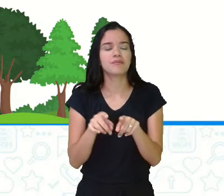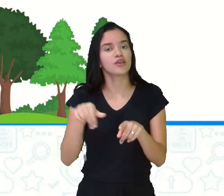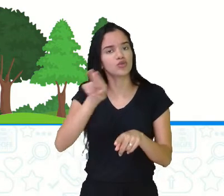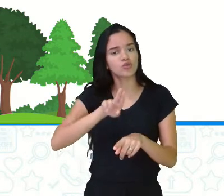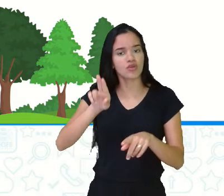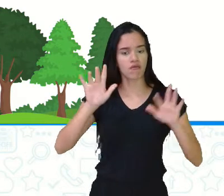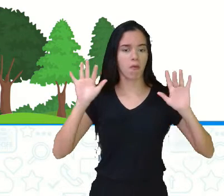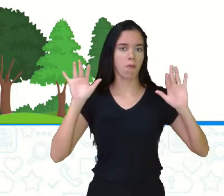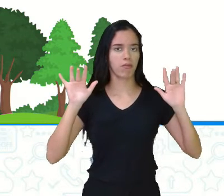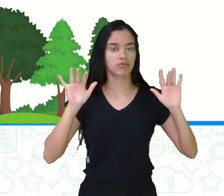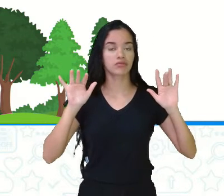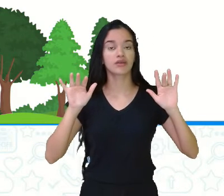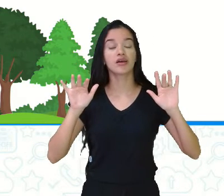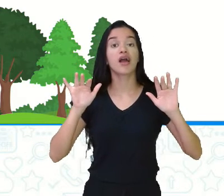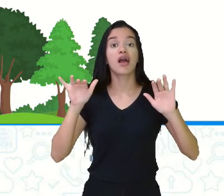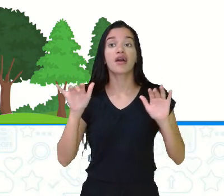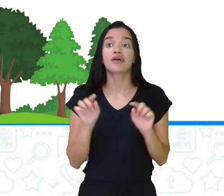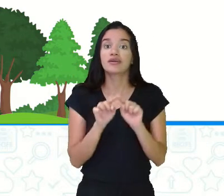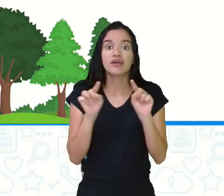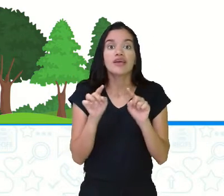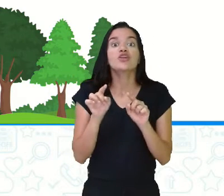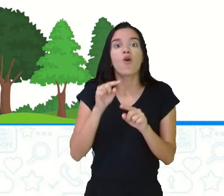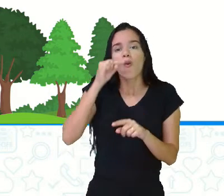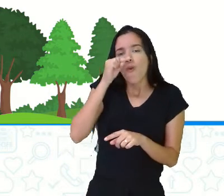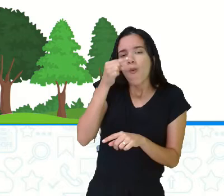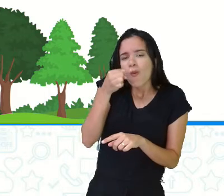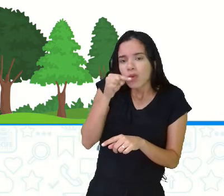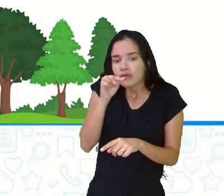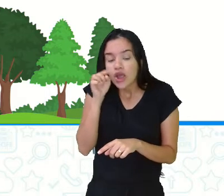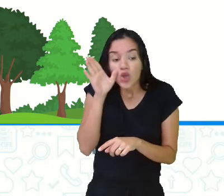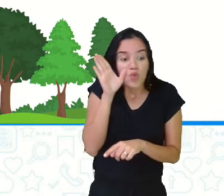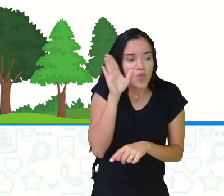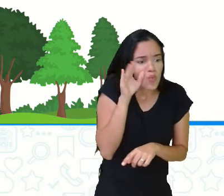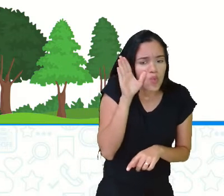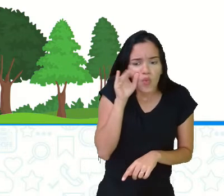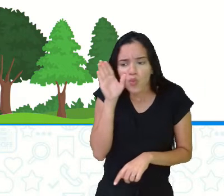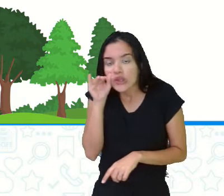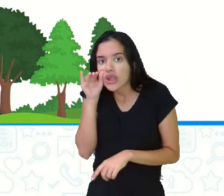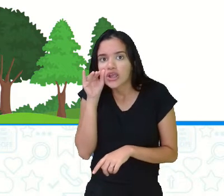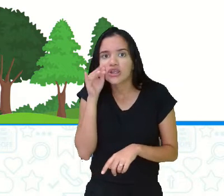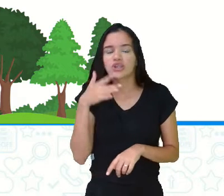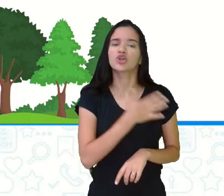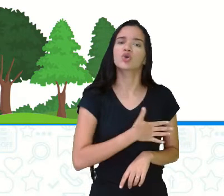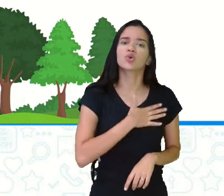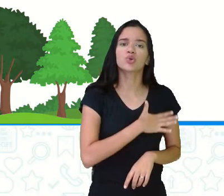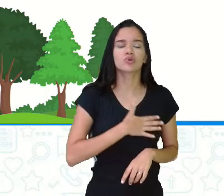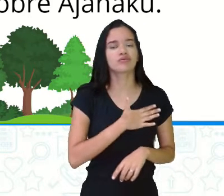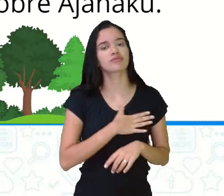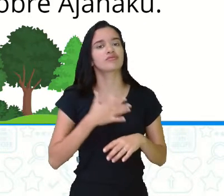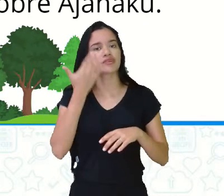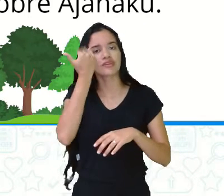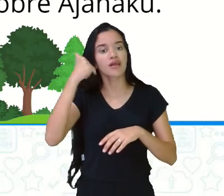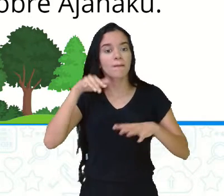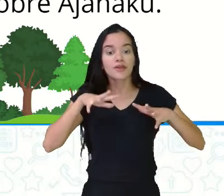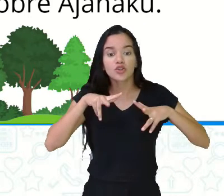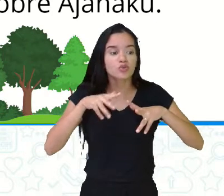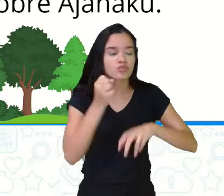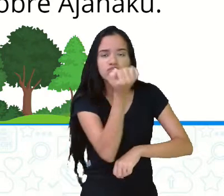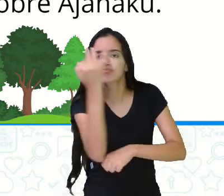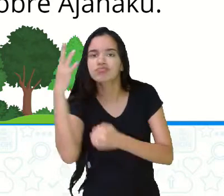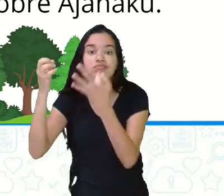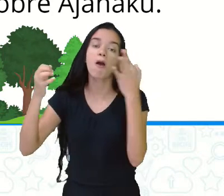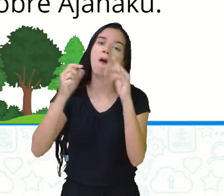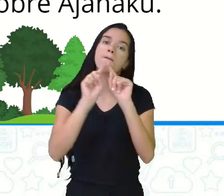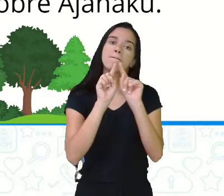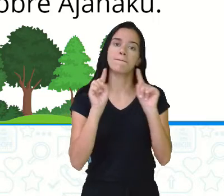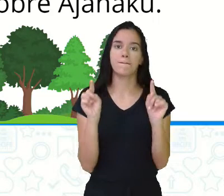nariz. Quando não tinha tromba, o elefante era muito curioso e gostava de saber tudo o que acontecia na floresta.